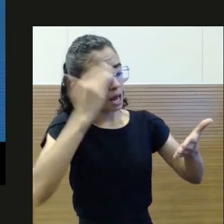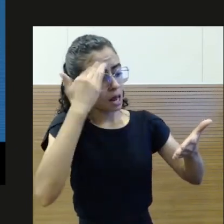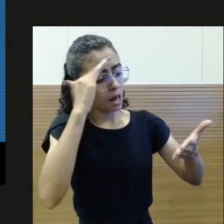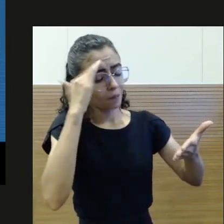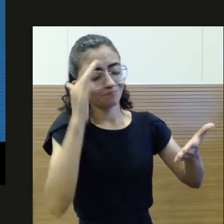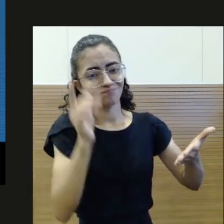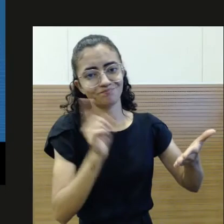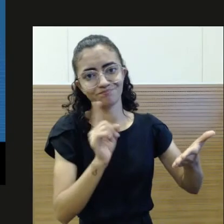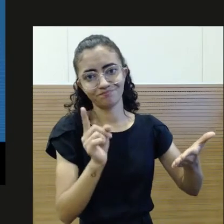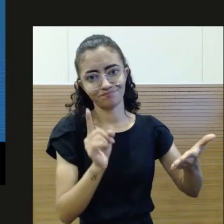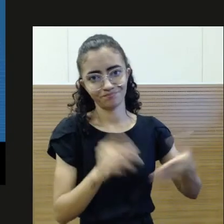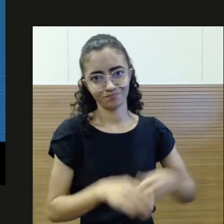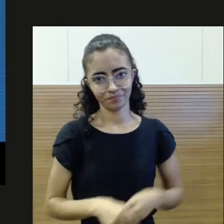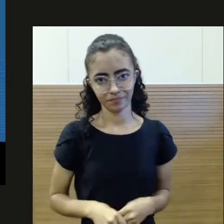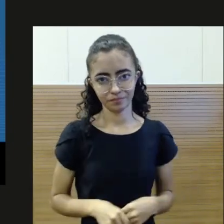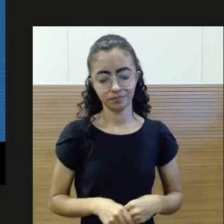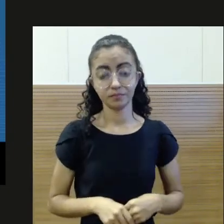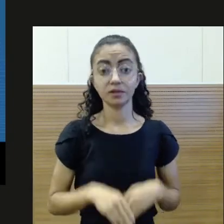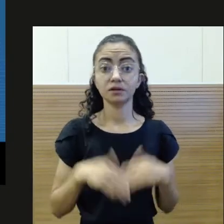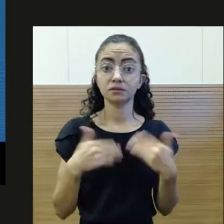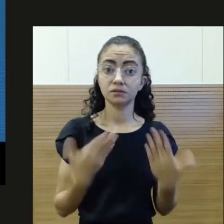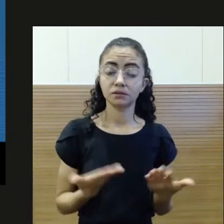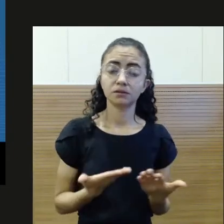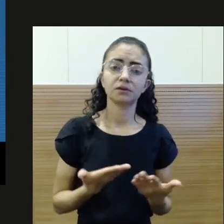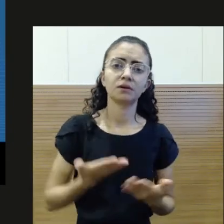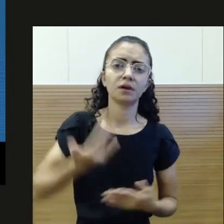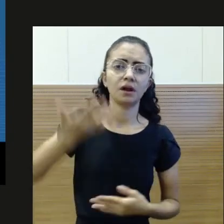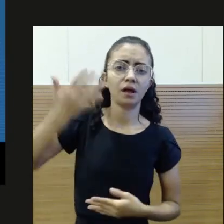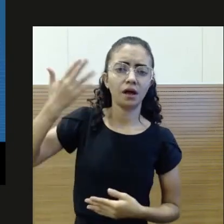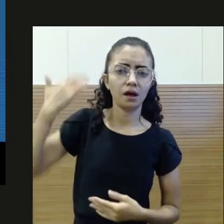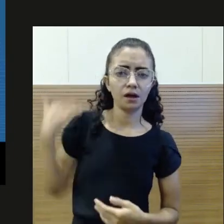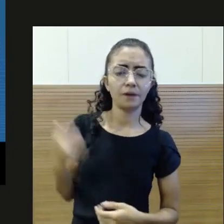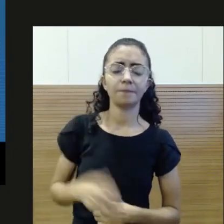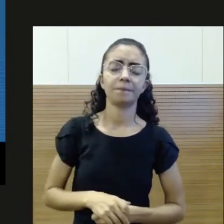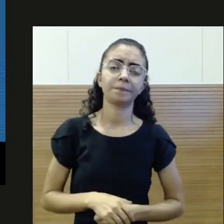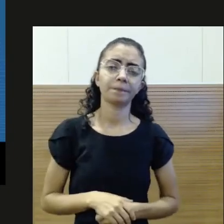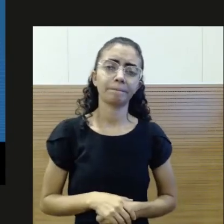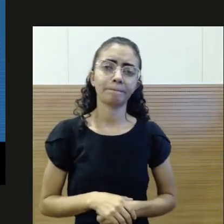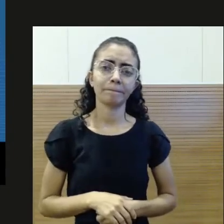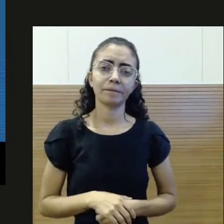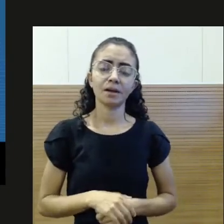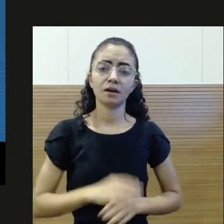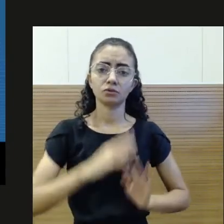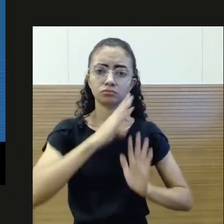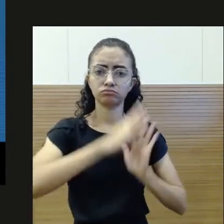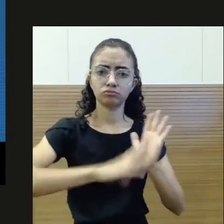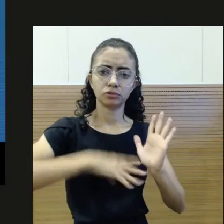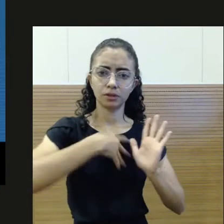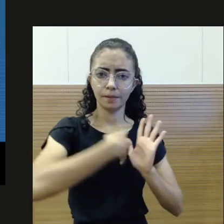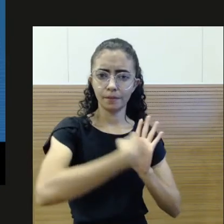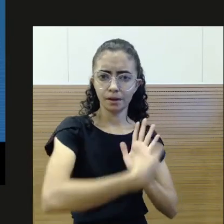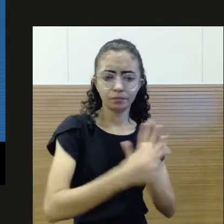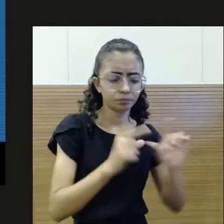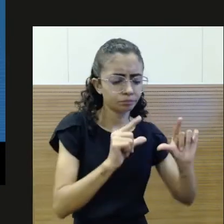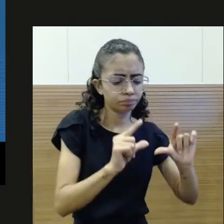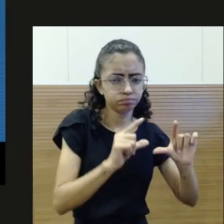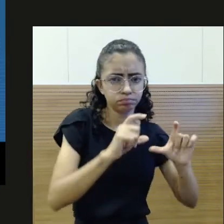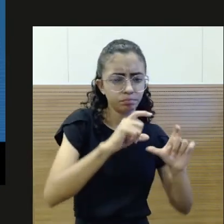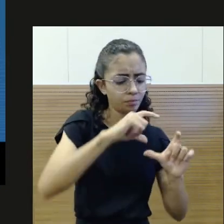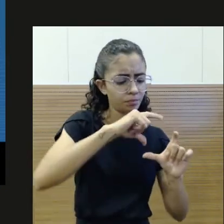suas decisões de compra. Então, a gente, desde lá da adoção dessa miniatura de tabela